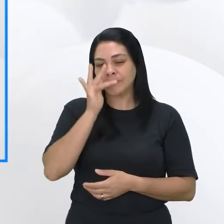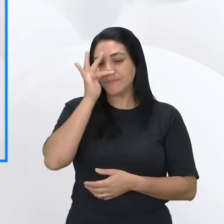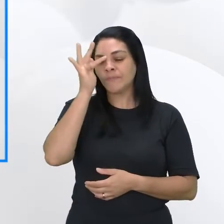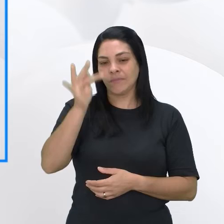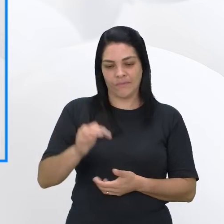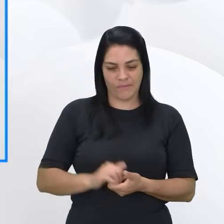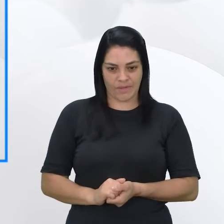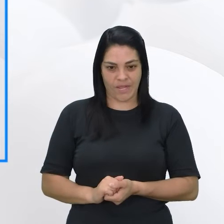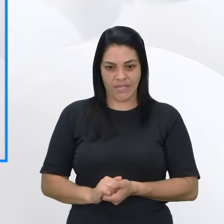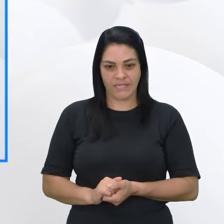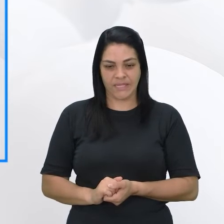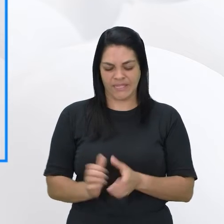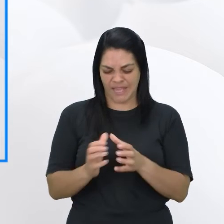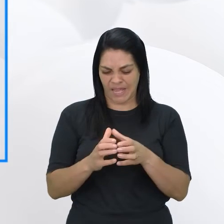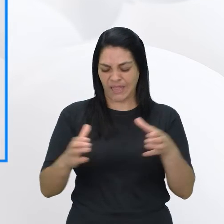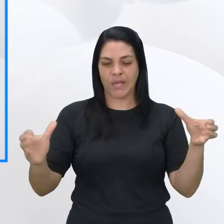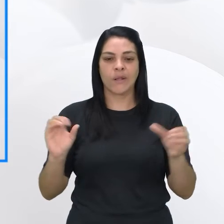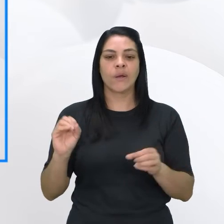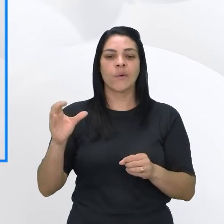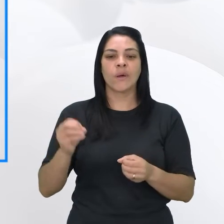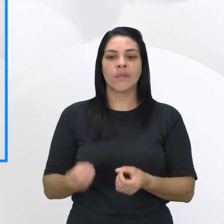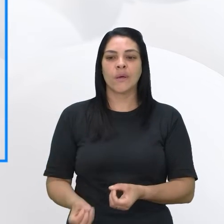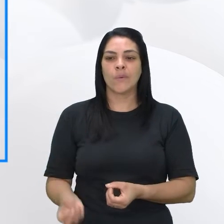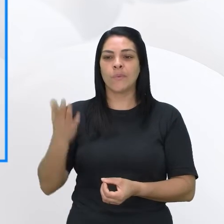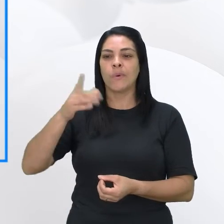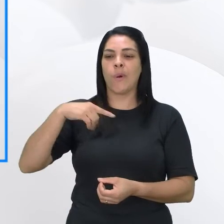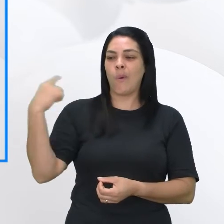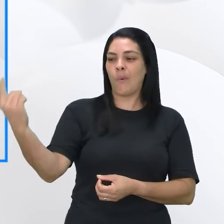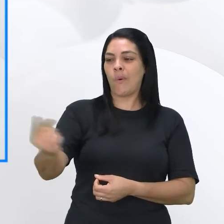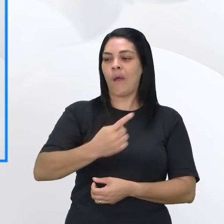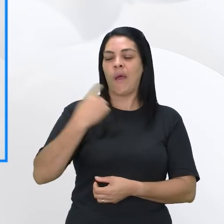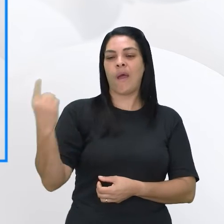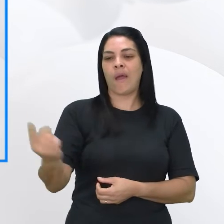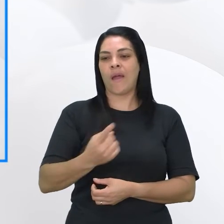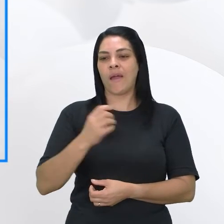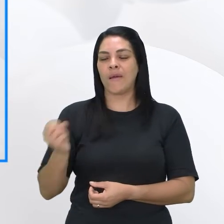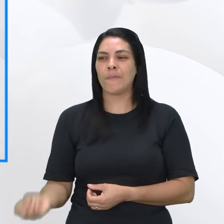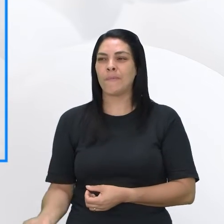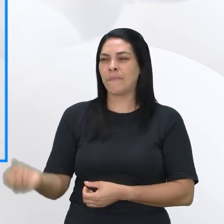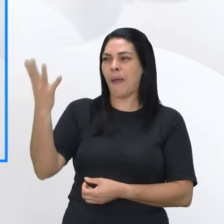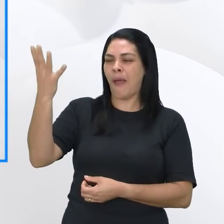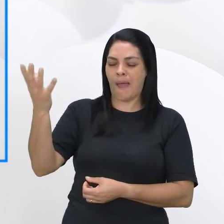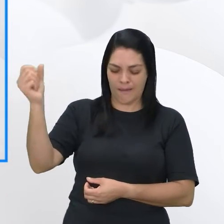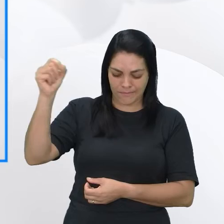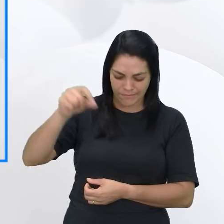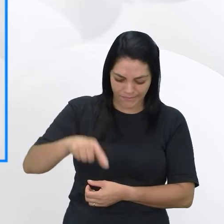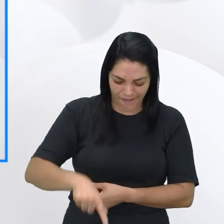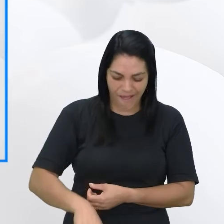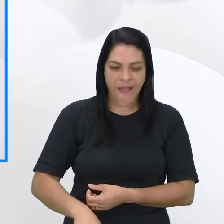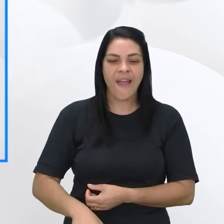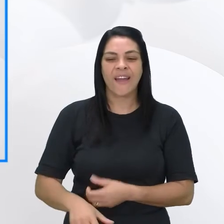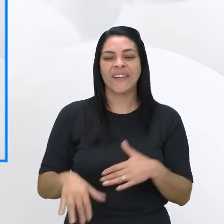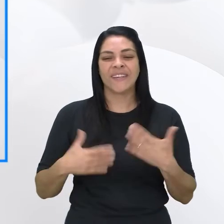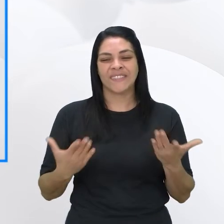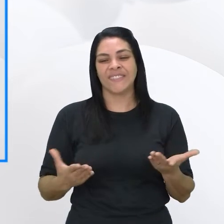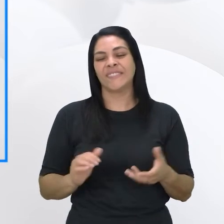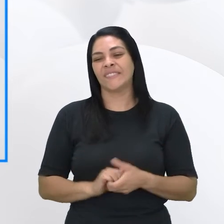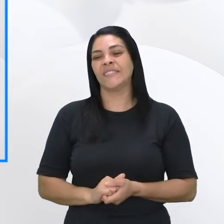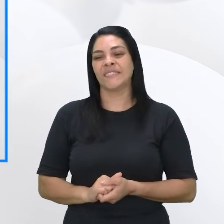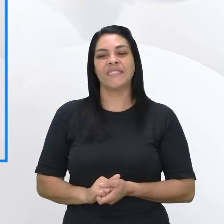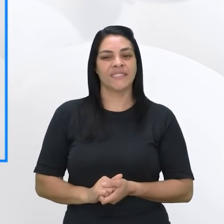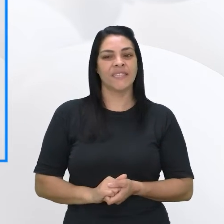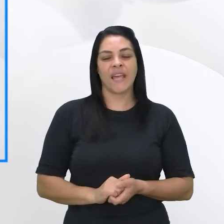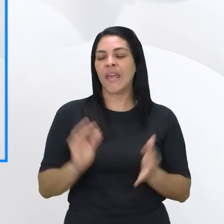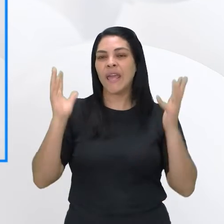asa de morcego, e quando você joga para cima, ela sai rodando, então eles pegam, joga para cima a semente do guapuruvu, a